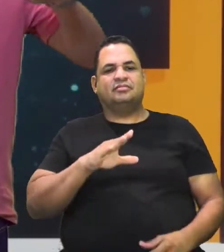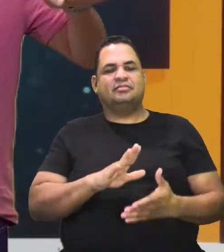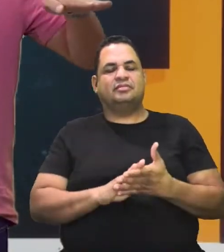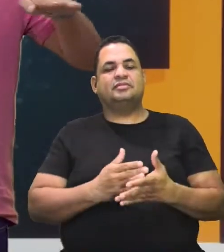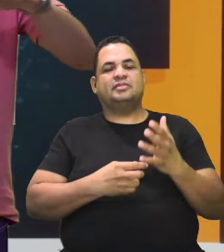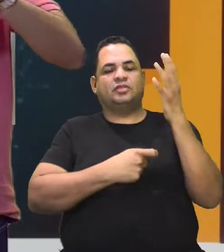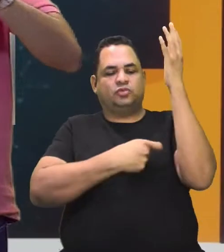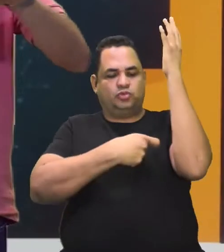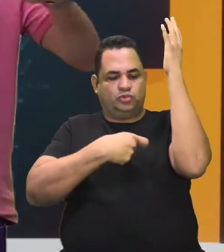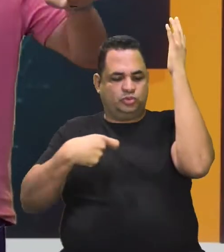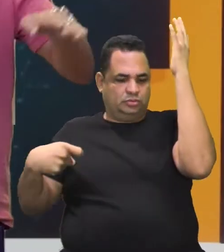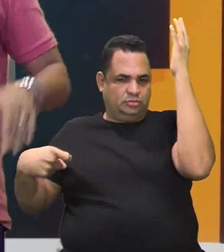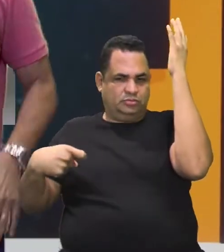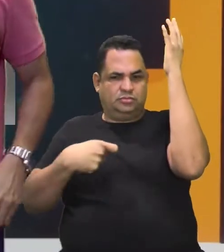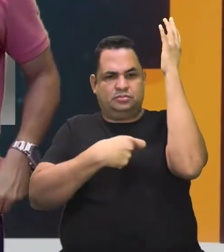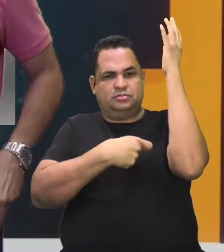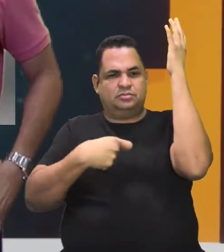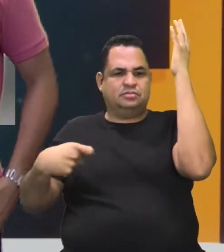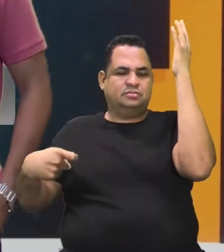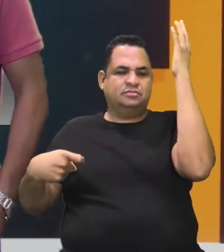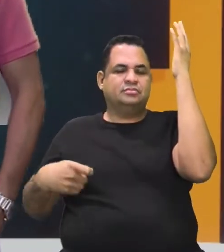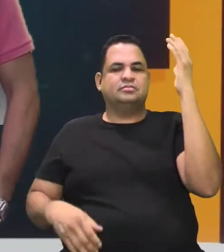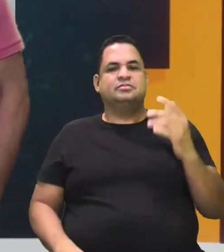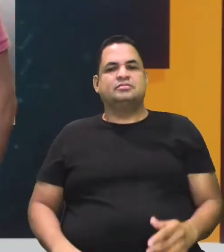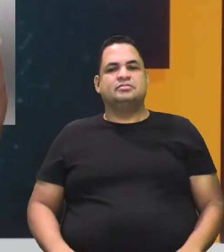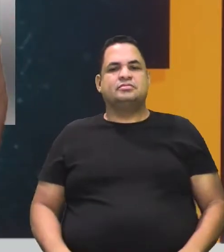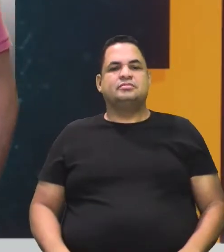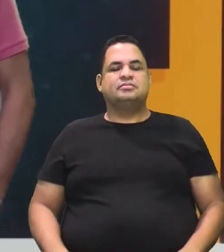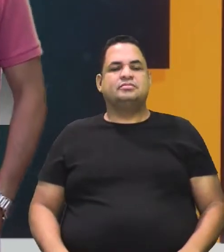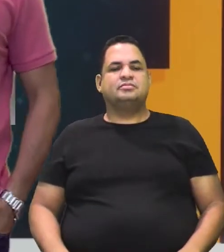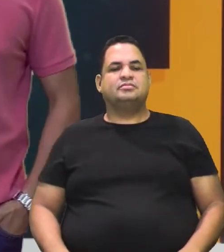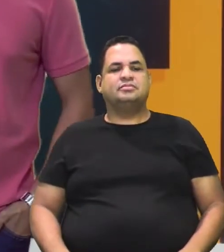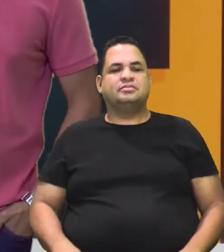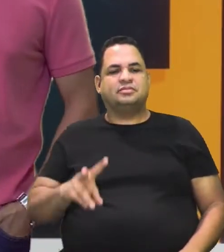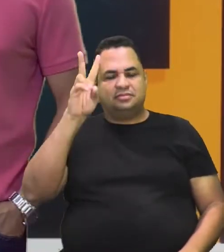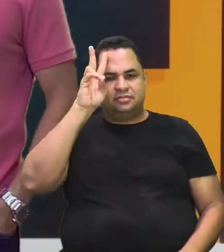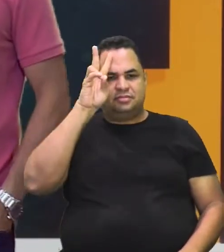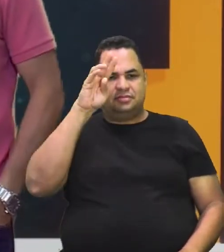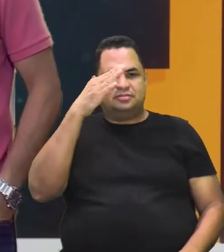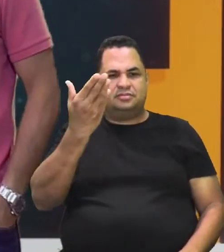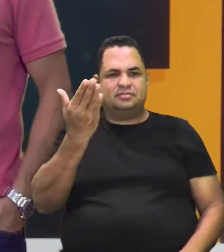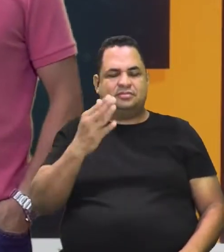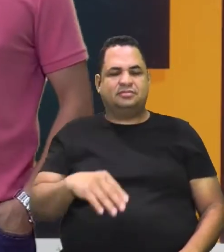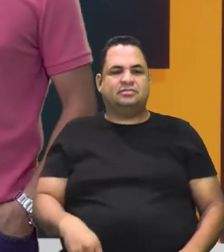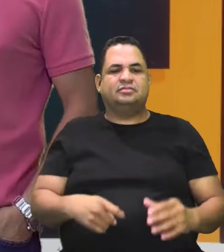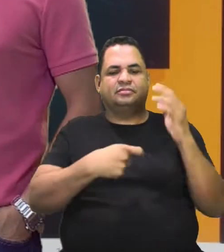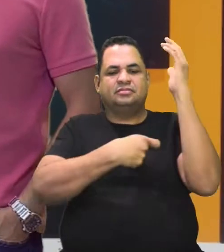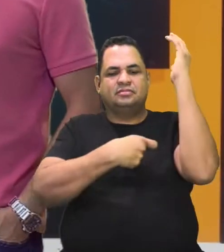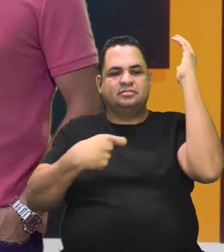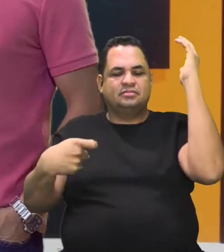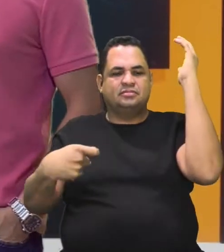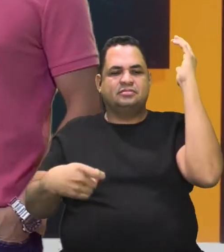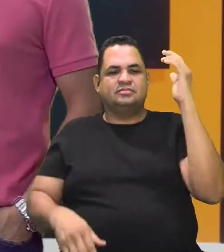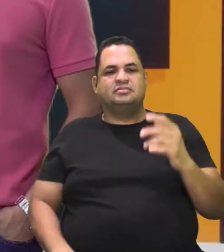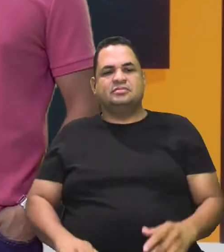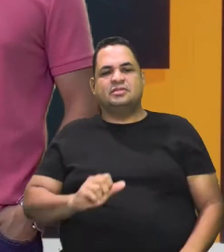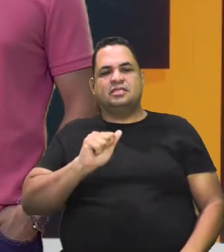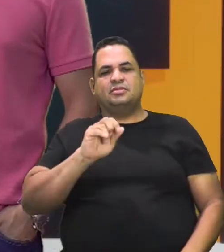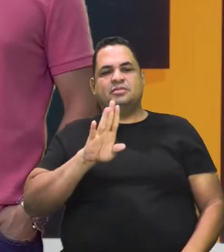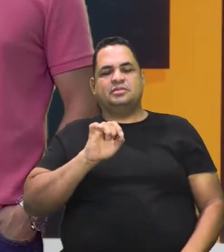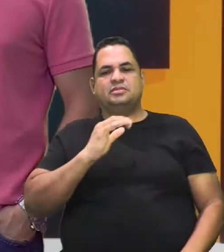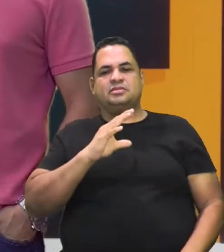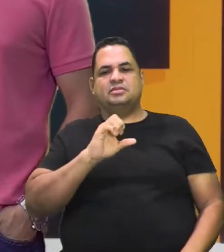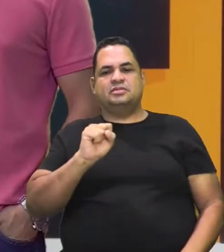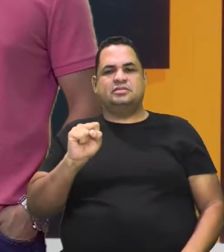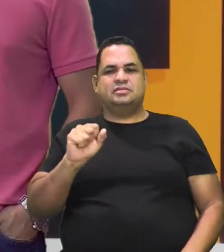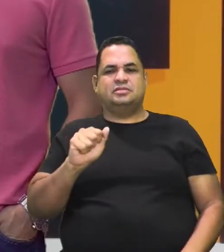eixo X, né? Então, muito bem. E assim a gente vai relembrando, tá? Eixo X, eixo das abscissas.